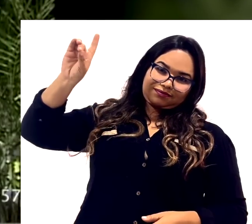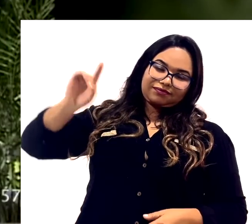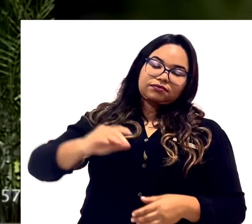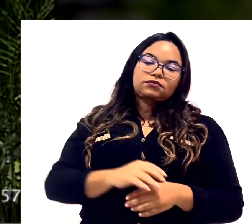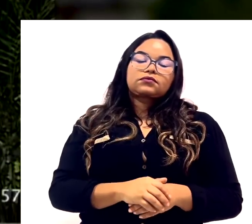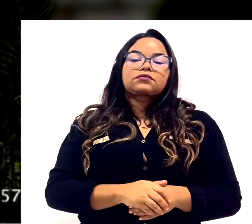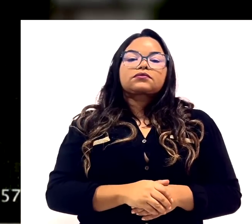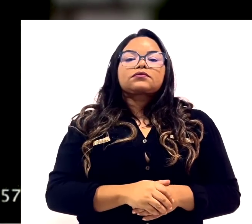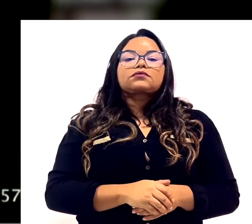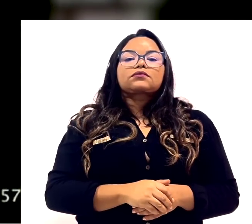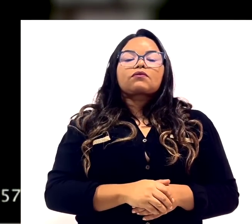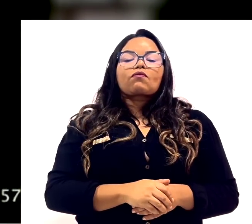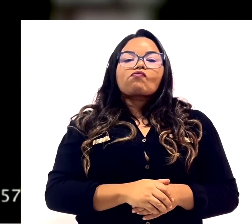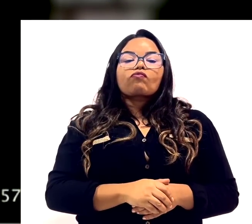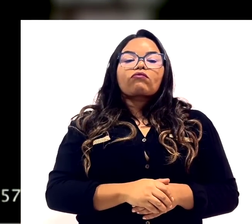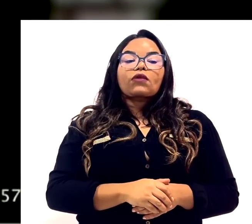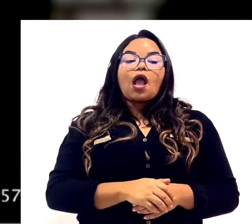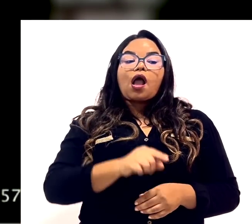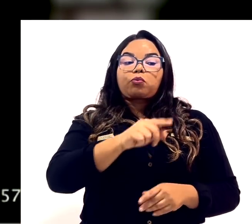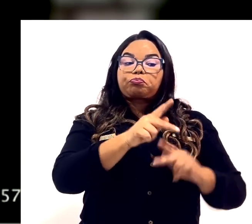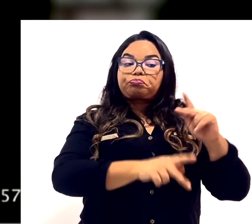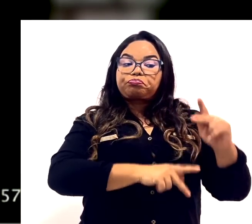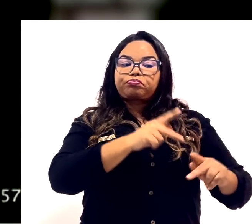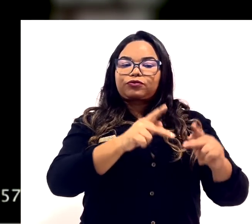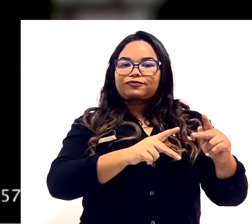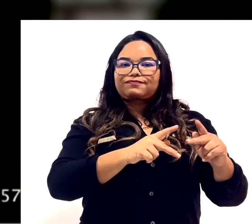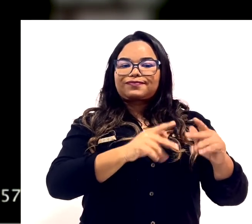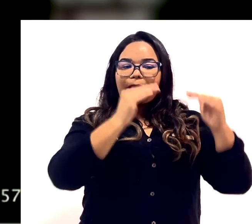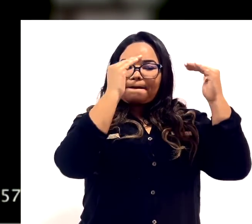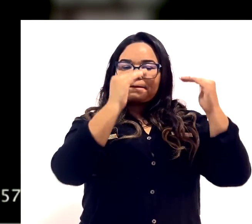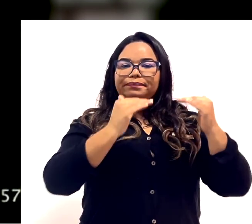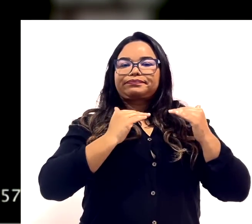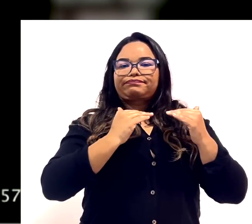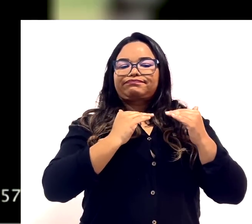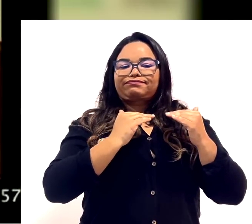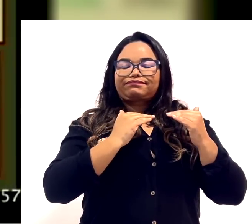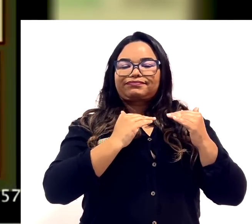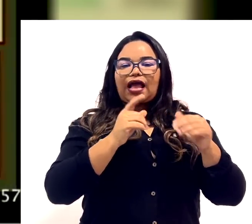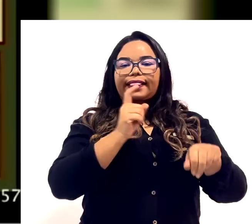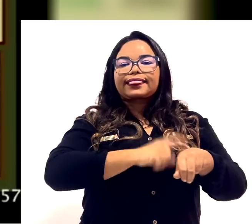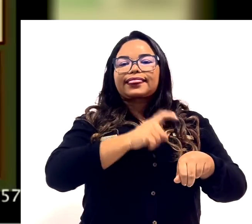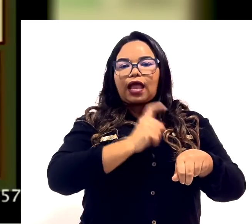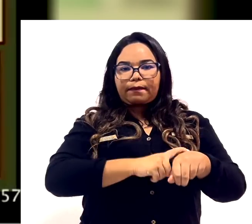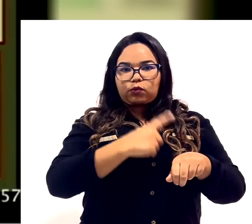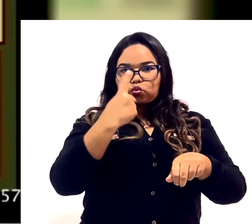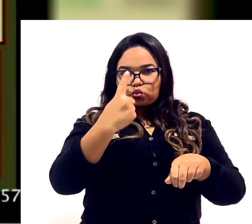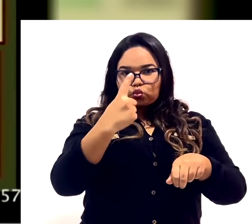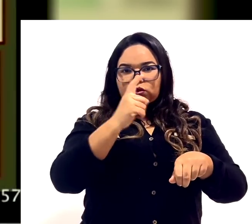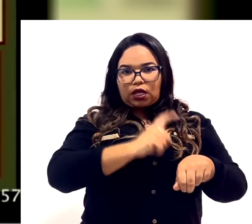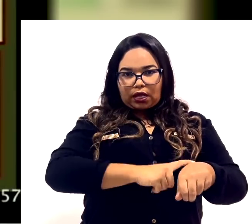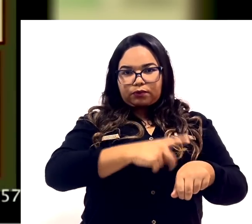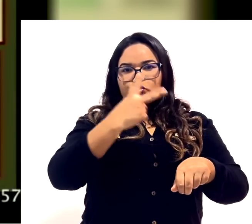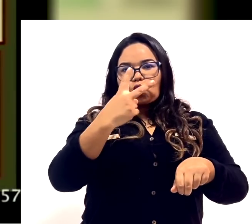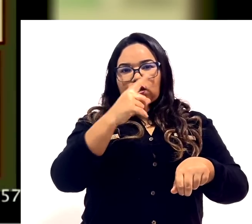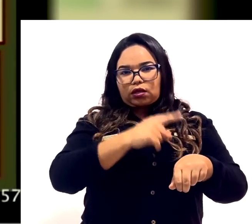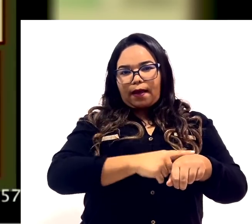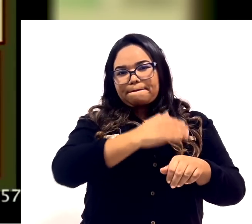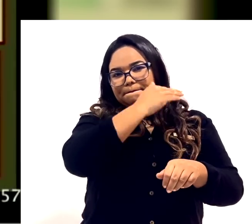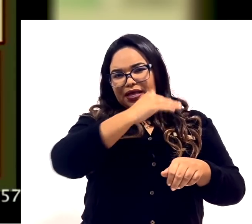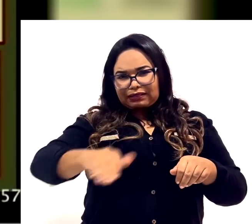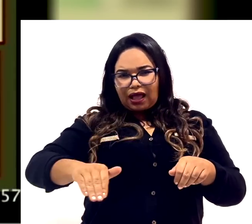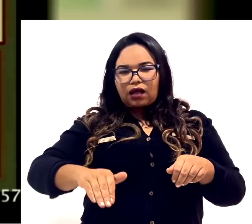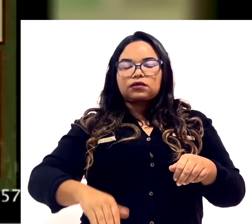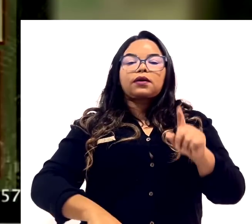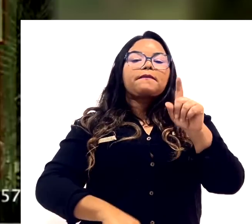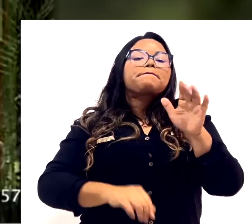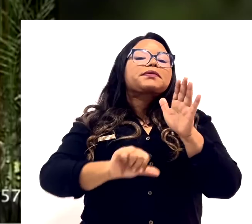serão entregues na sua mão por um tempo, tempos e metade de um tempo. Vamos ter que ver isso em detalhes. Vejamos primeiro a definição bíblica